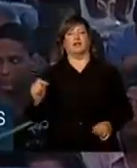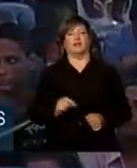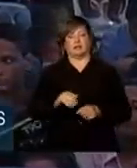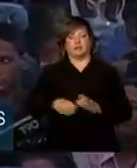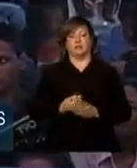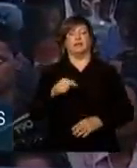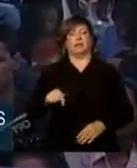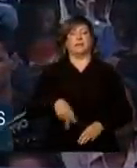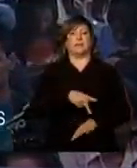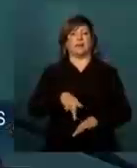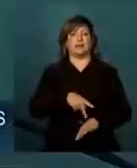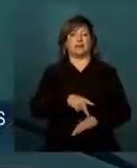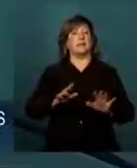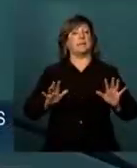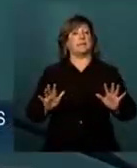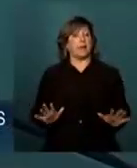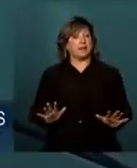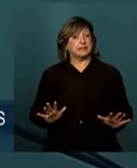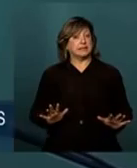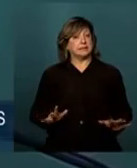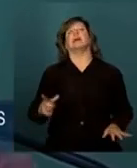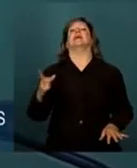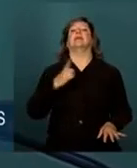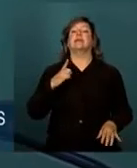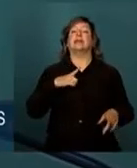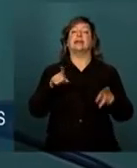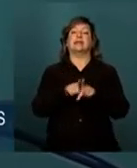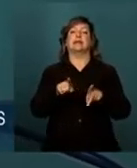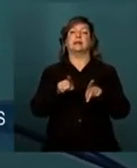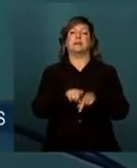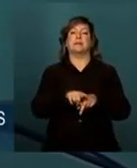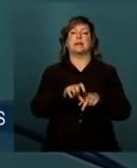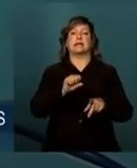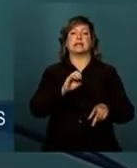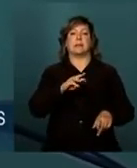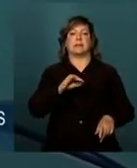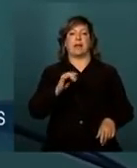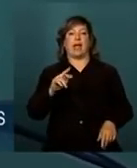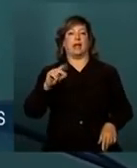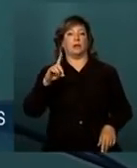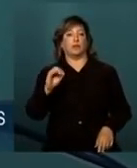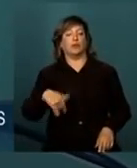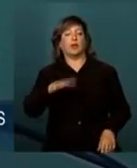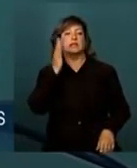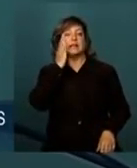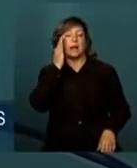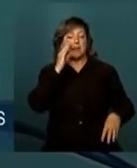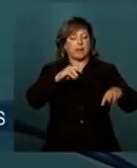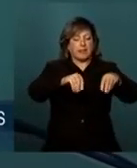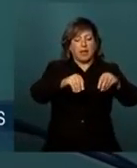país. Mas tem também semiárido. Nós vamos saber